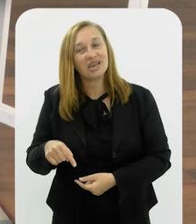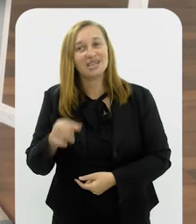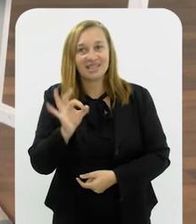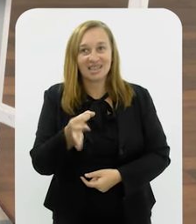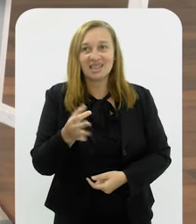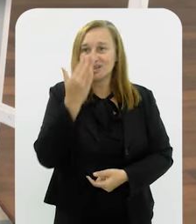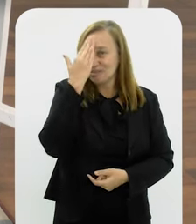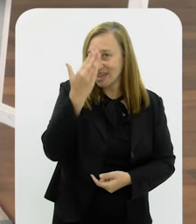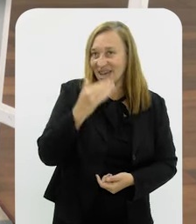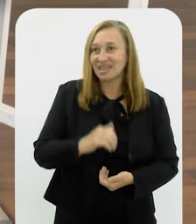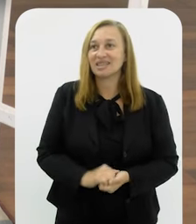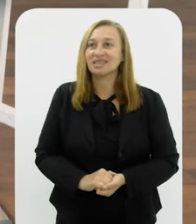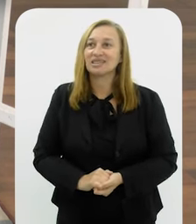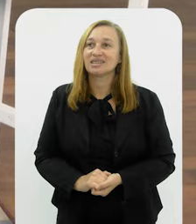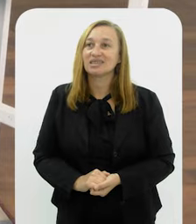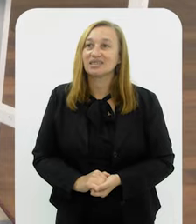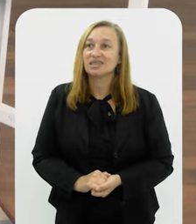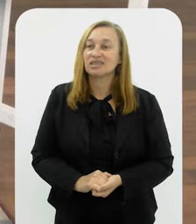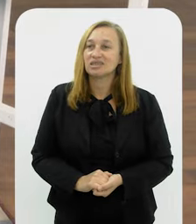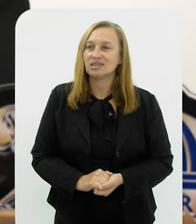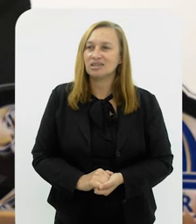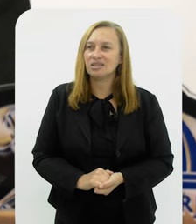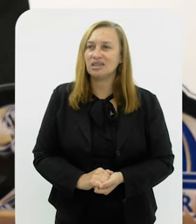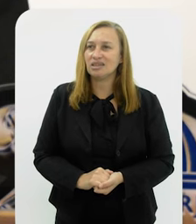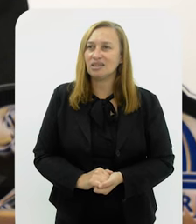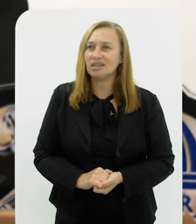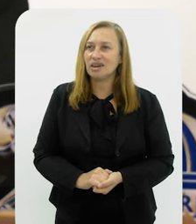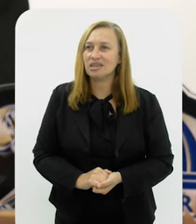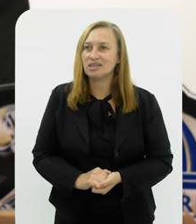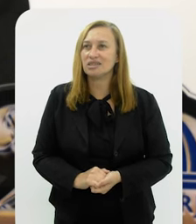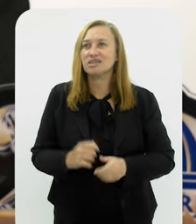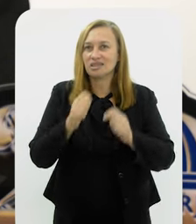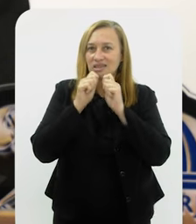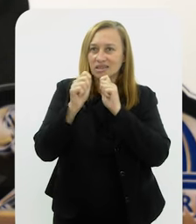Com certeza. Tá bom? Muito obrigado. Eu que agradeço. Essa foi